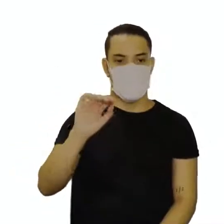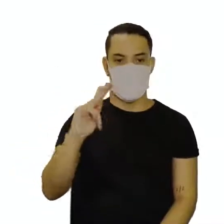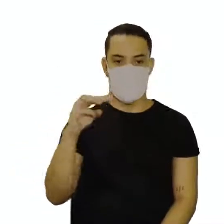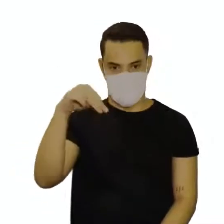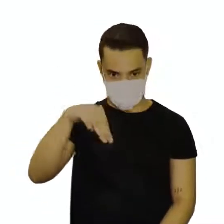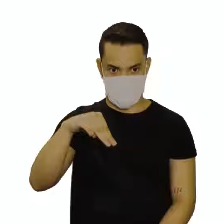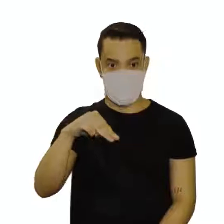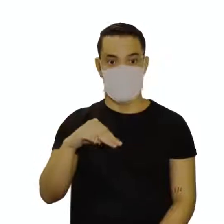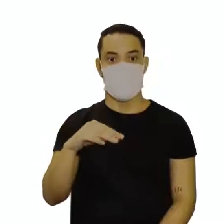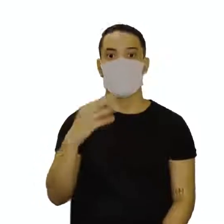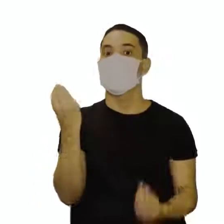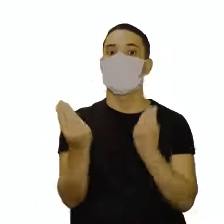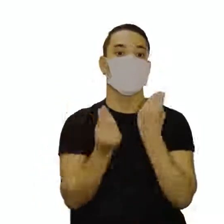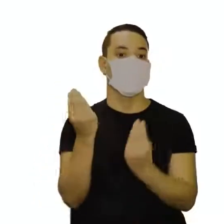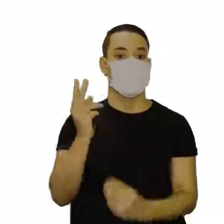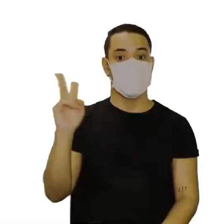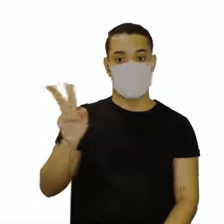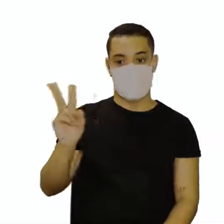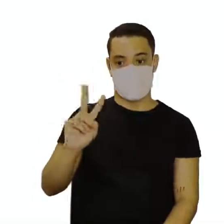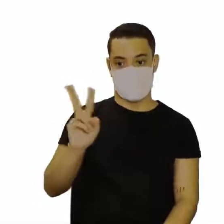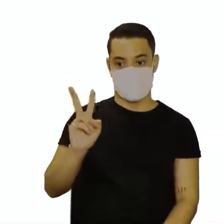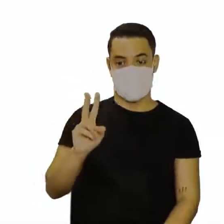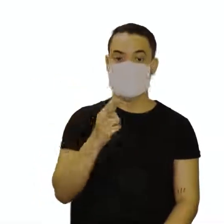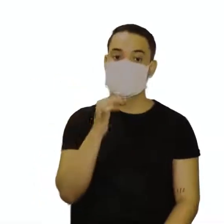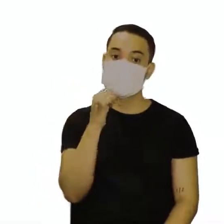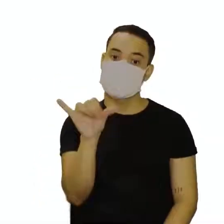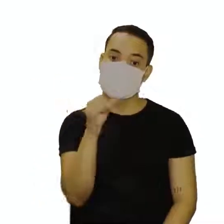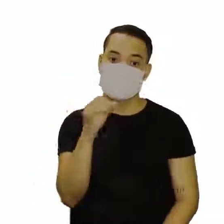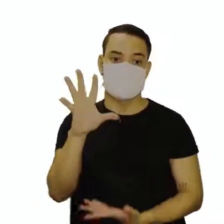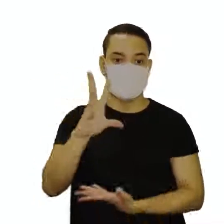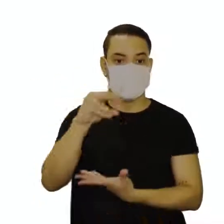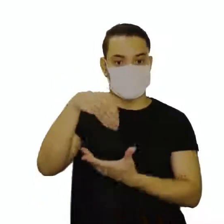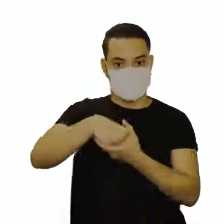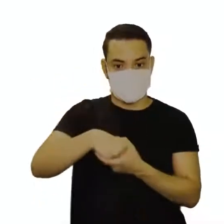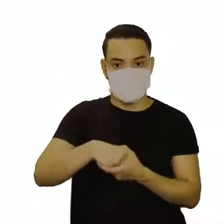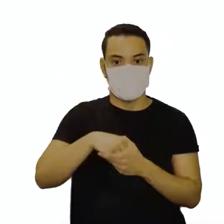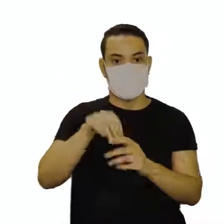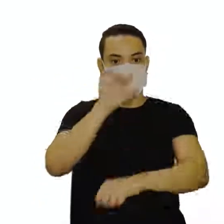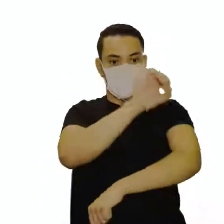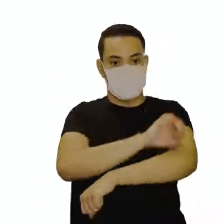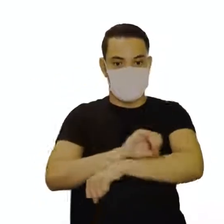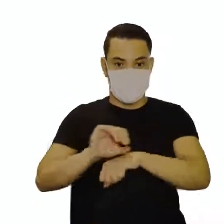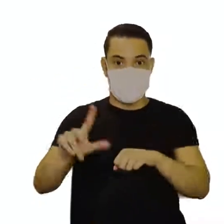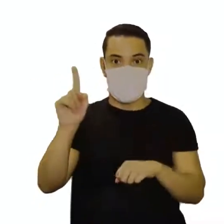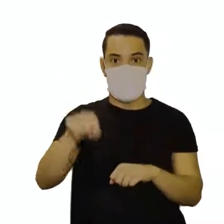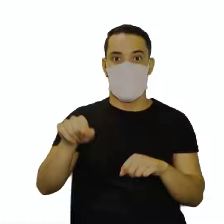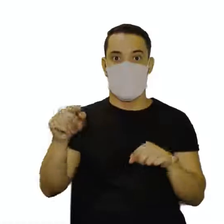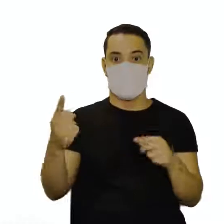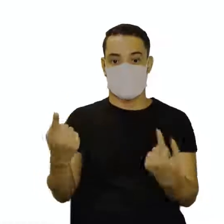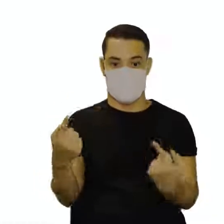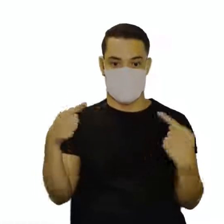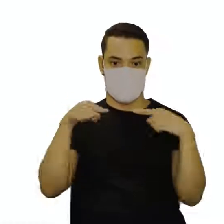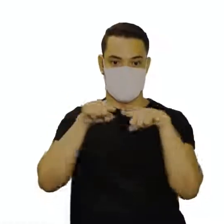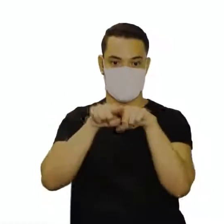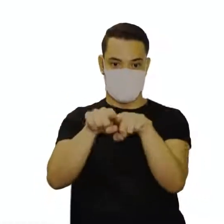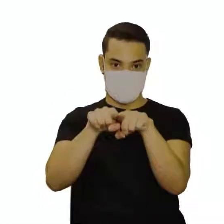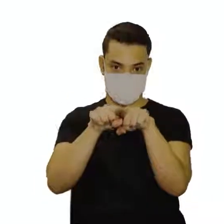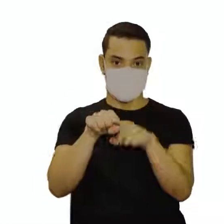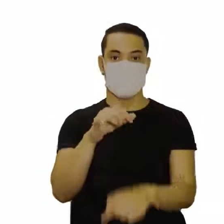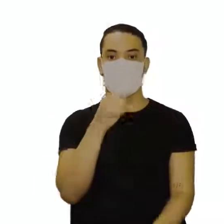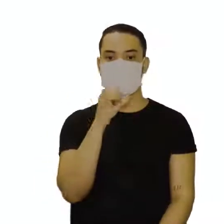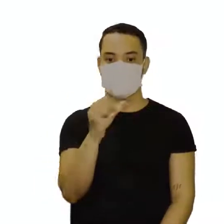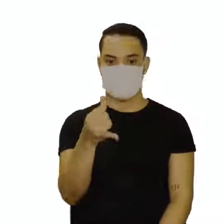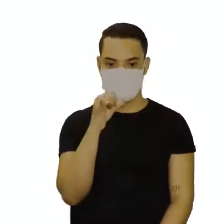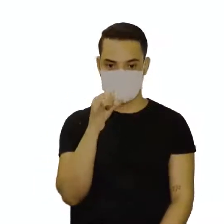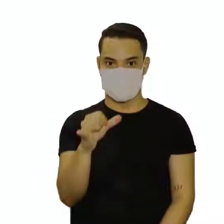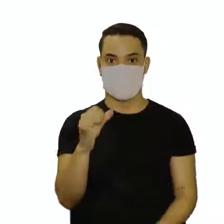voltagem aplicada nos terminais de um condutor é proporcional à corrente elétrica